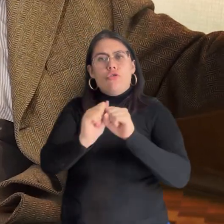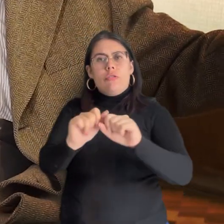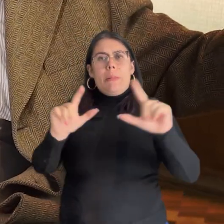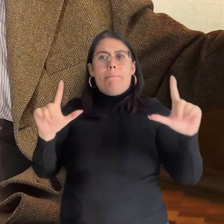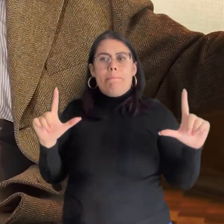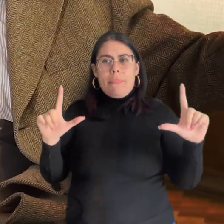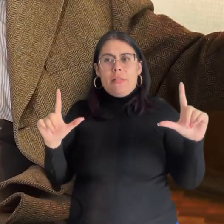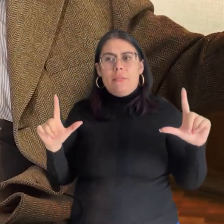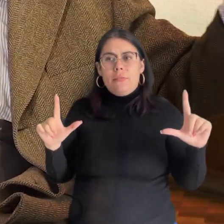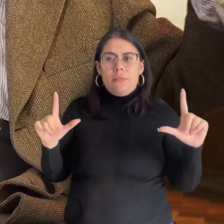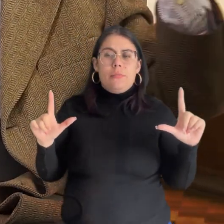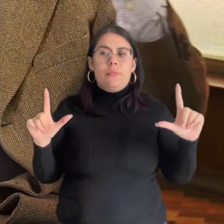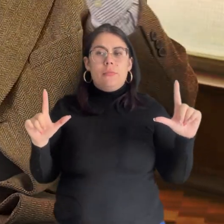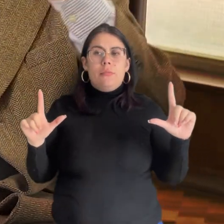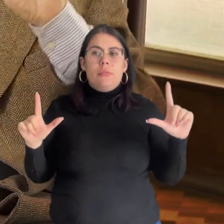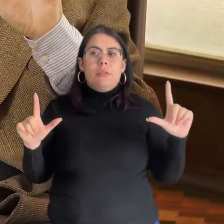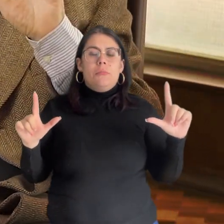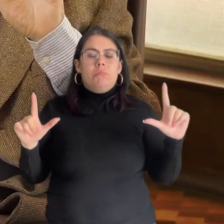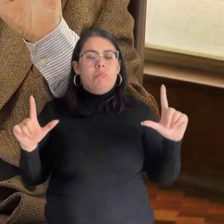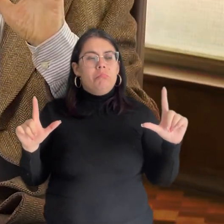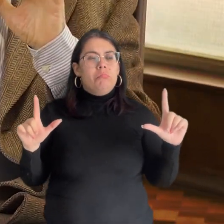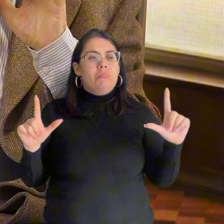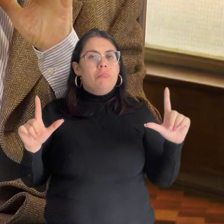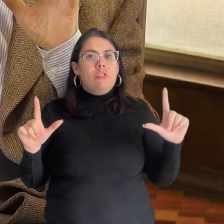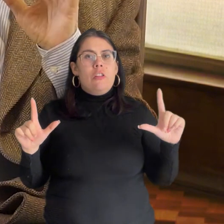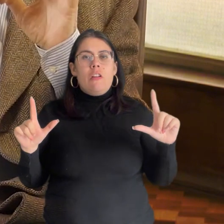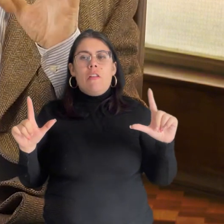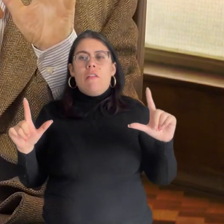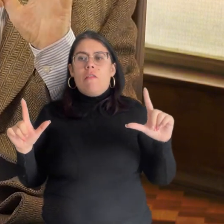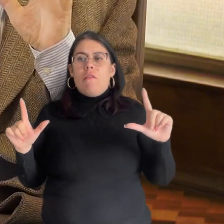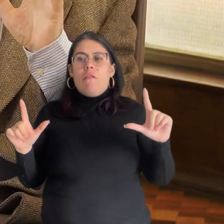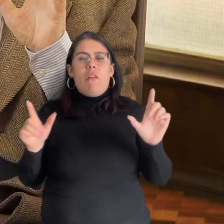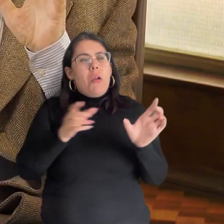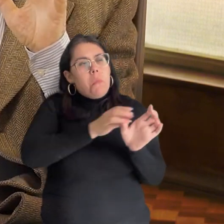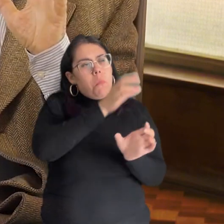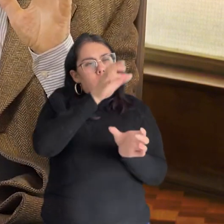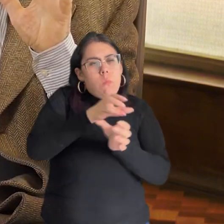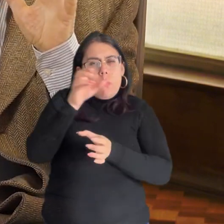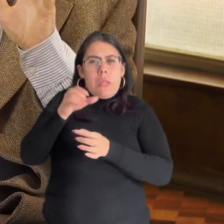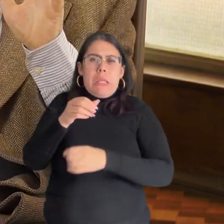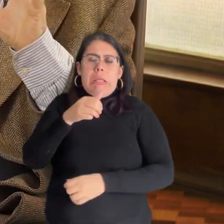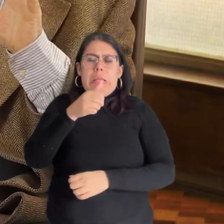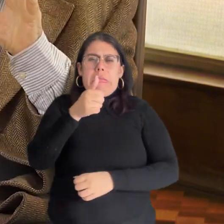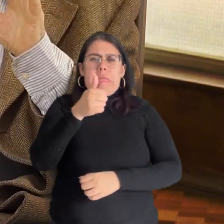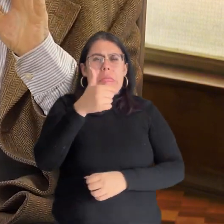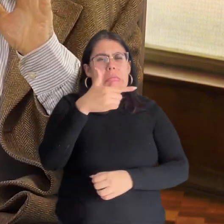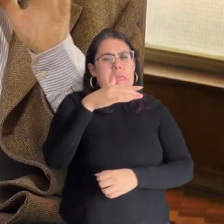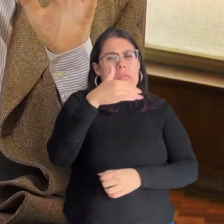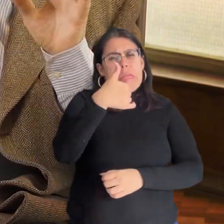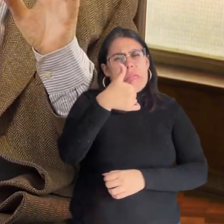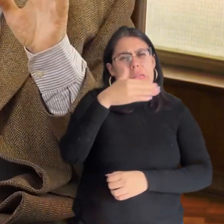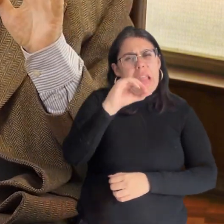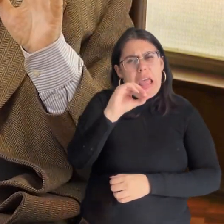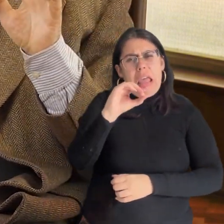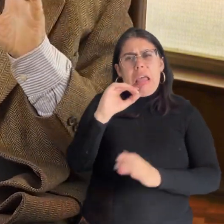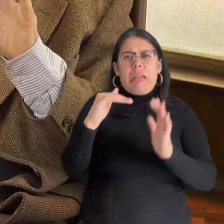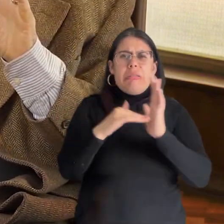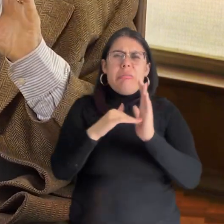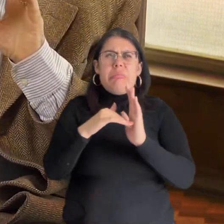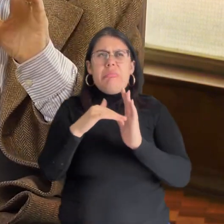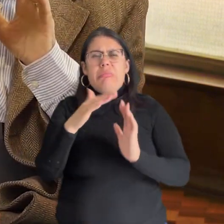que sobrava da plateia. Era uma sequência de pórticos, 10, 12, 15